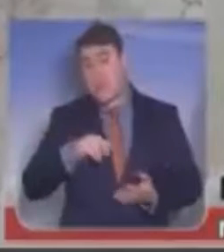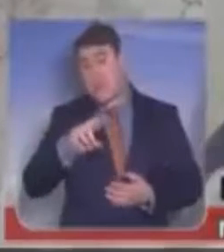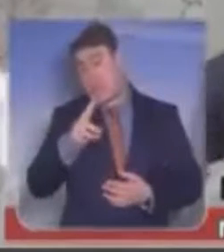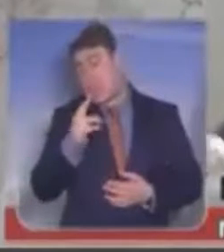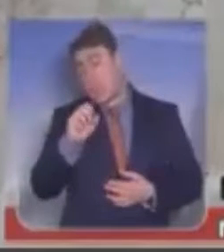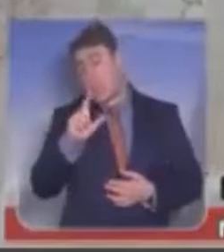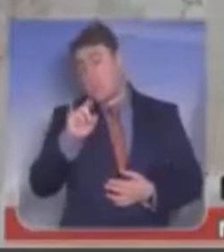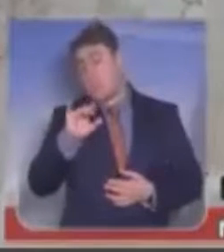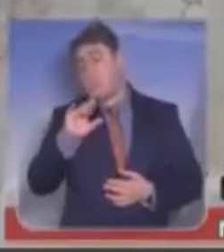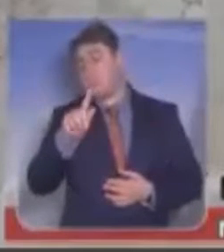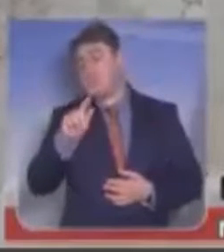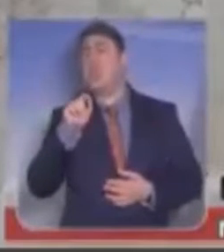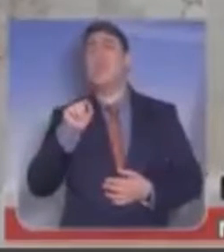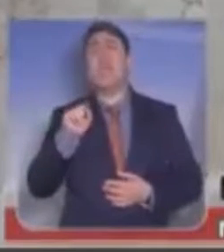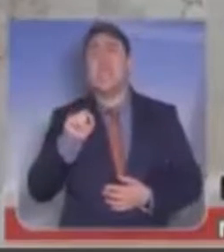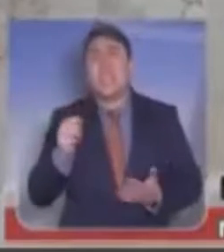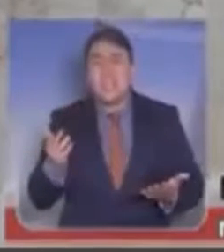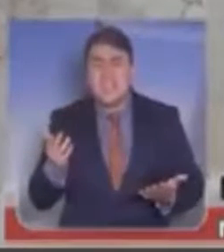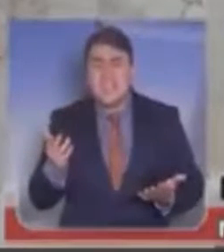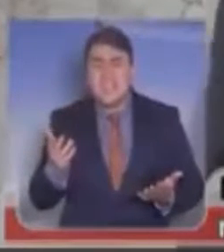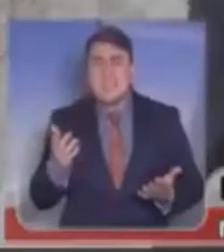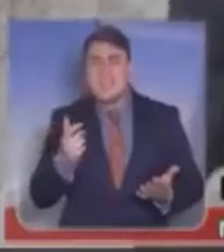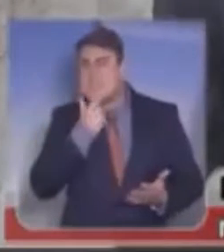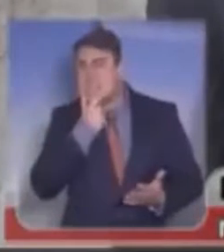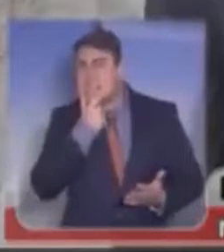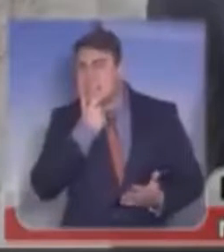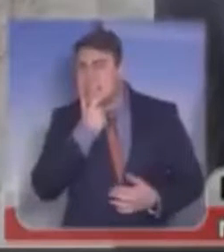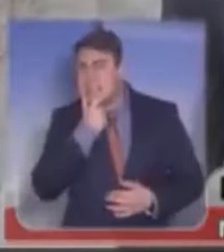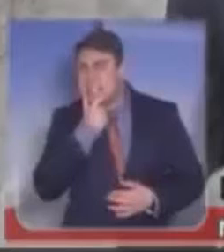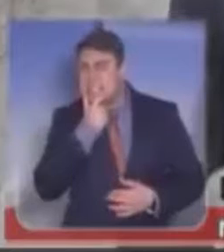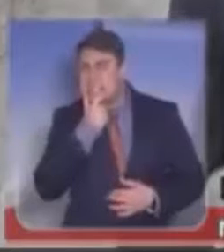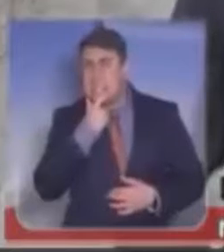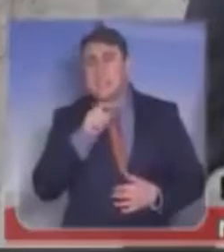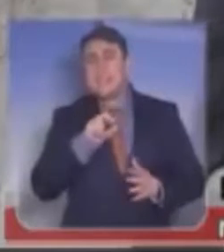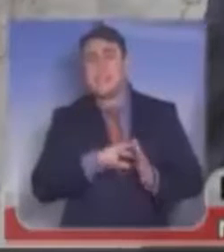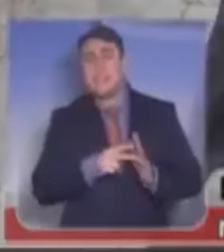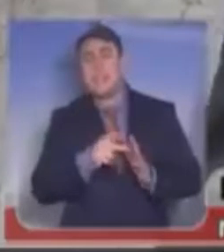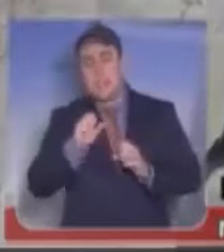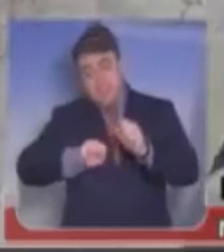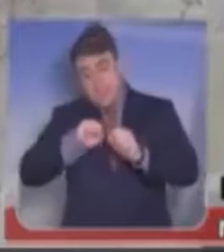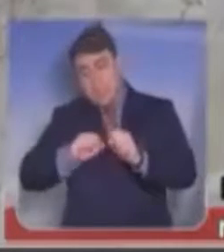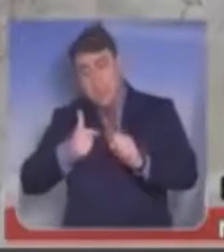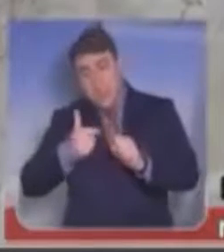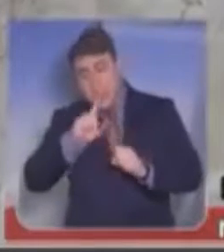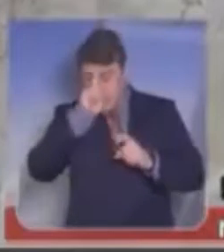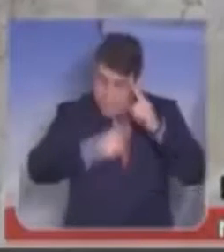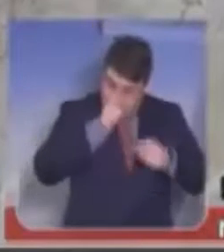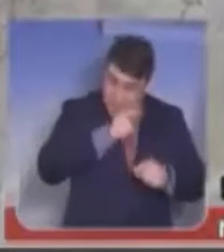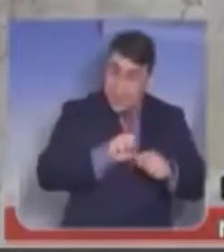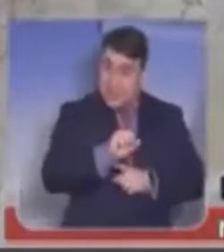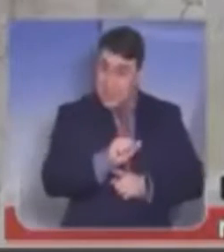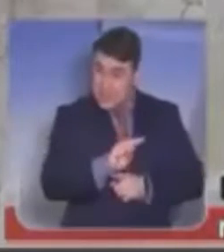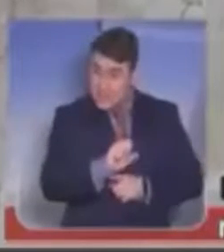logo pergunta que os senhores deputados tendo estrangeiro na verdade vão por uma outra empresa para mandar a sabesp que já